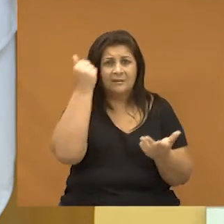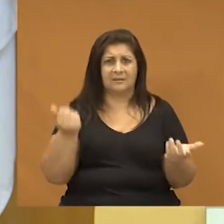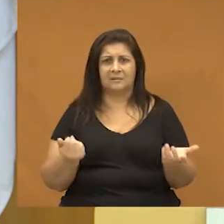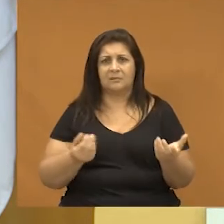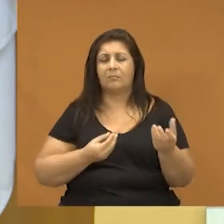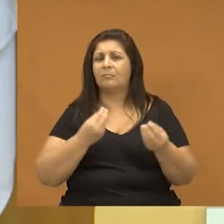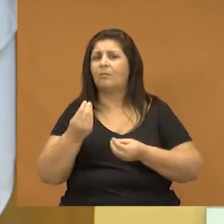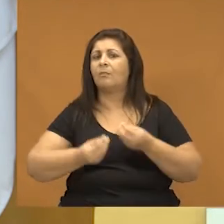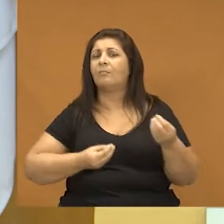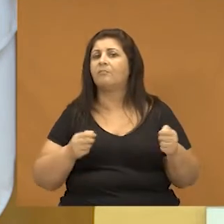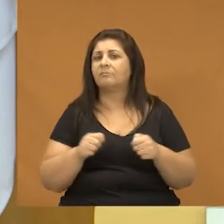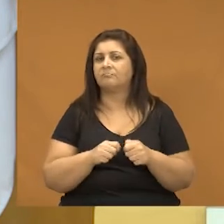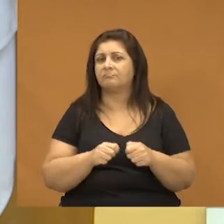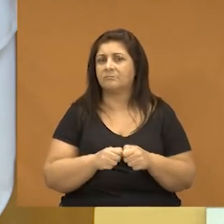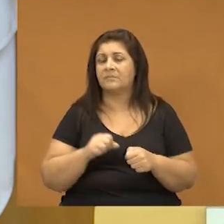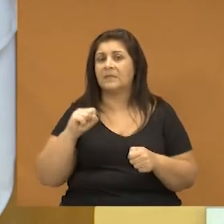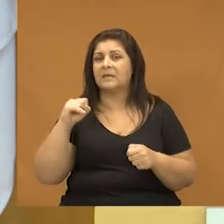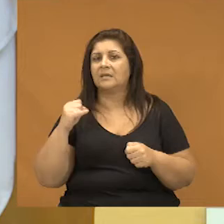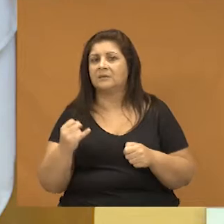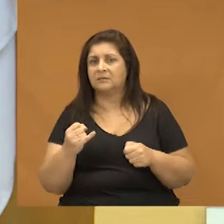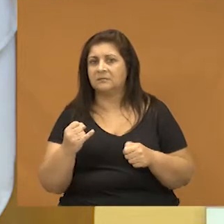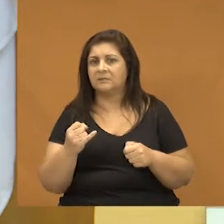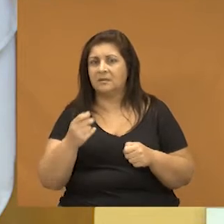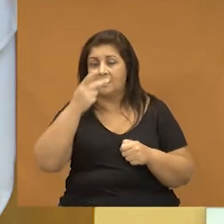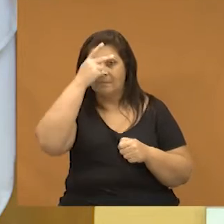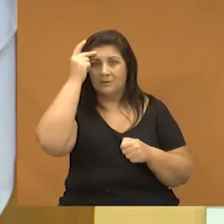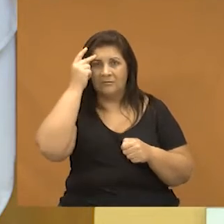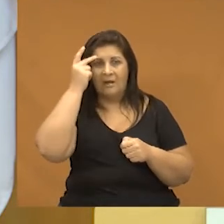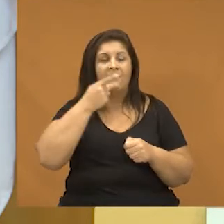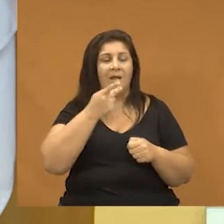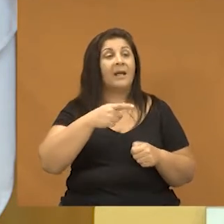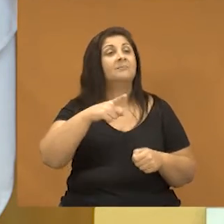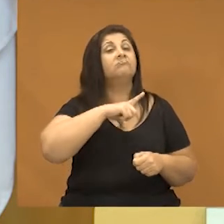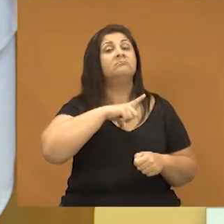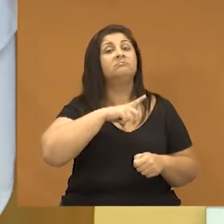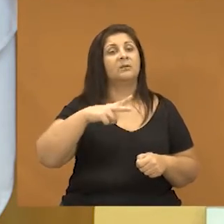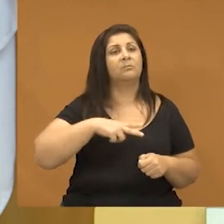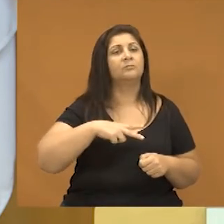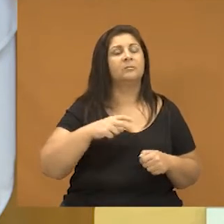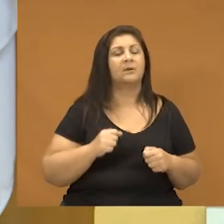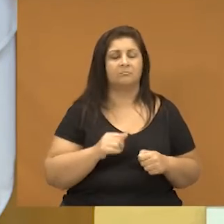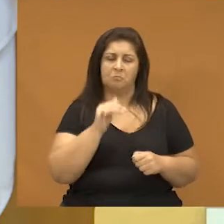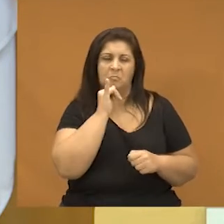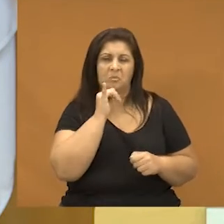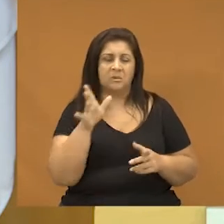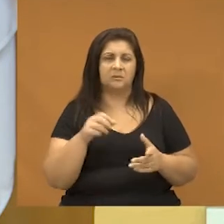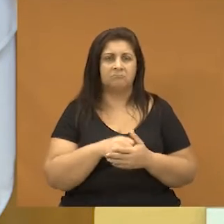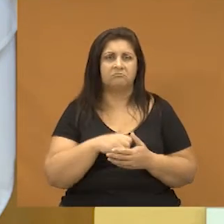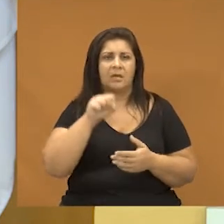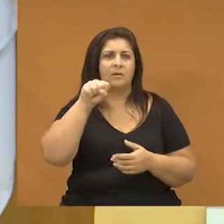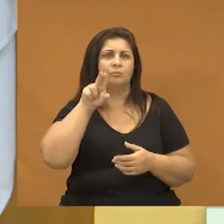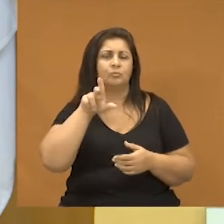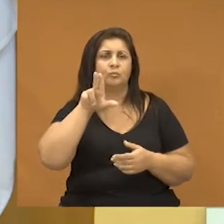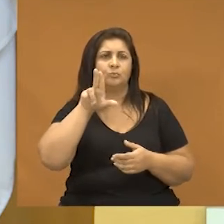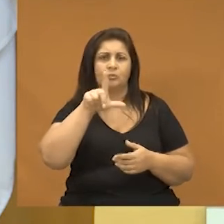fazer quando a gente deixar um paciente, eu tenho um convênio, meu convênio é Sul América, vou dar um exemplo, vou deixar